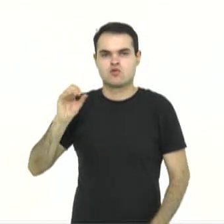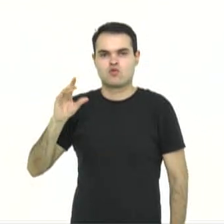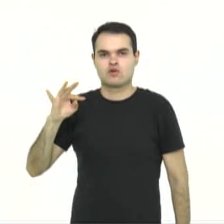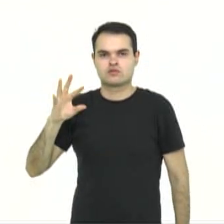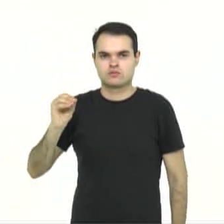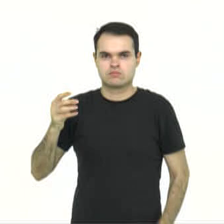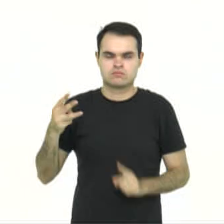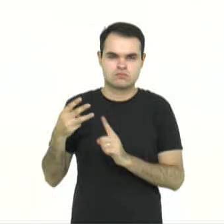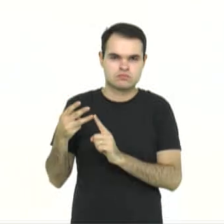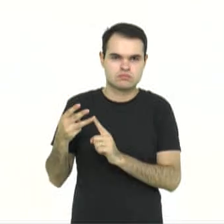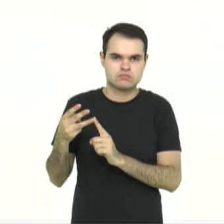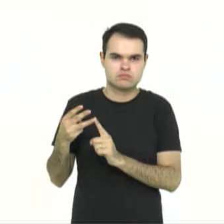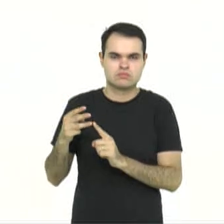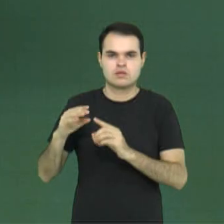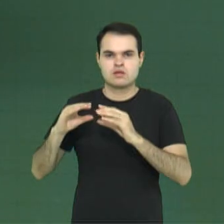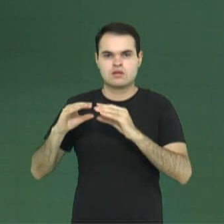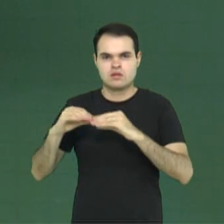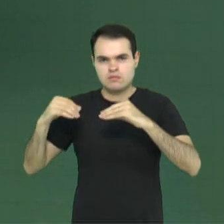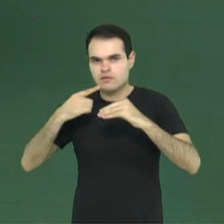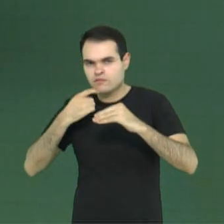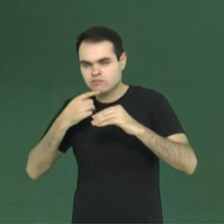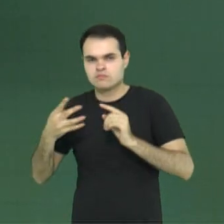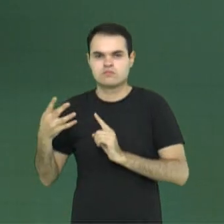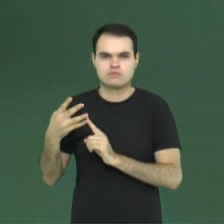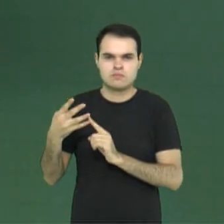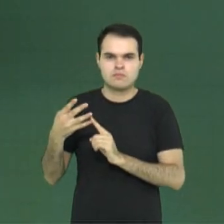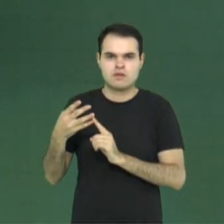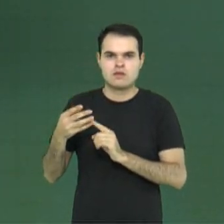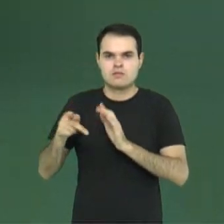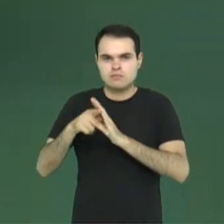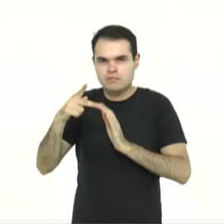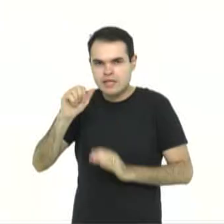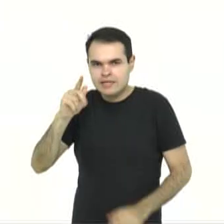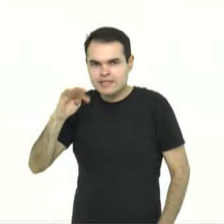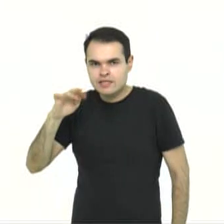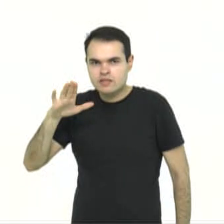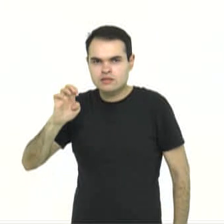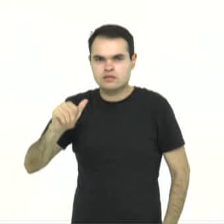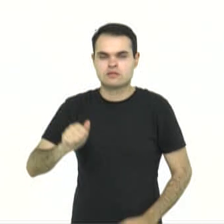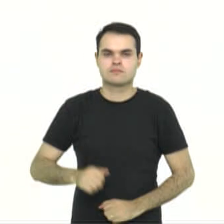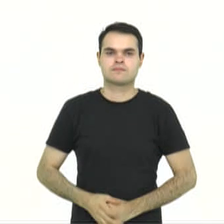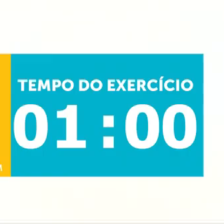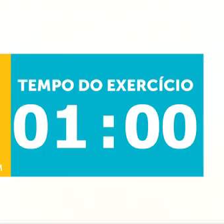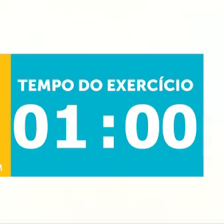leucócitos; alternativa C, hemácias; ou alternativa D, plaquetas.